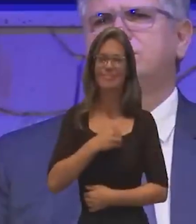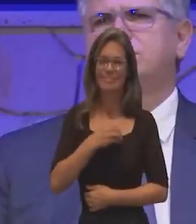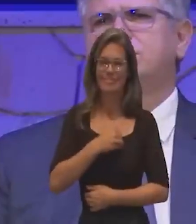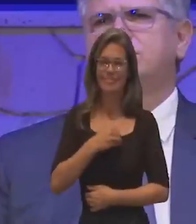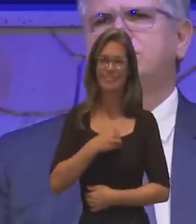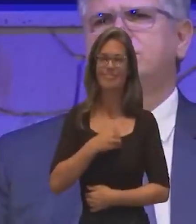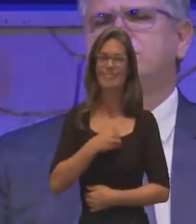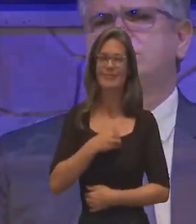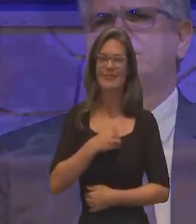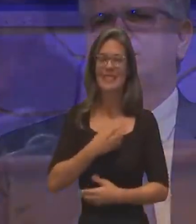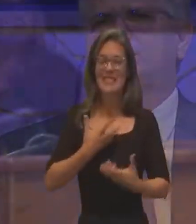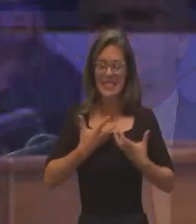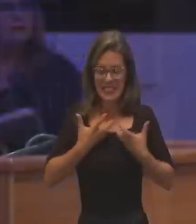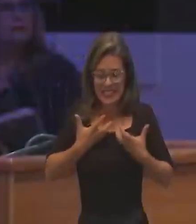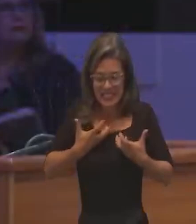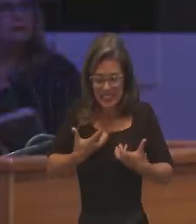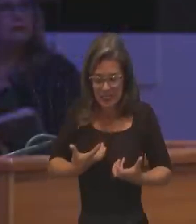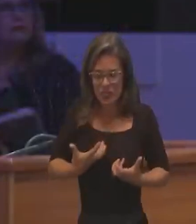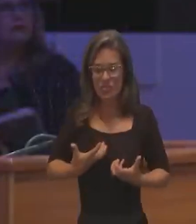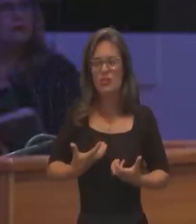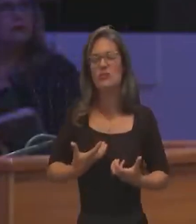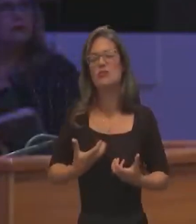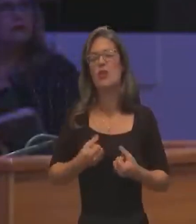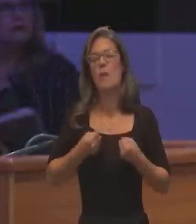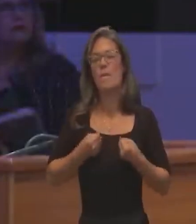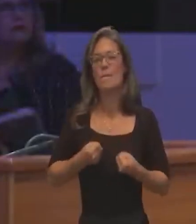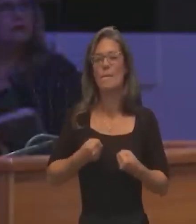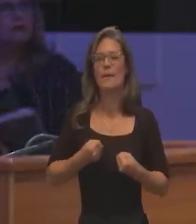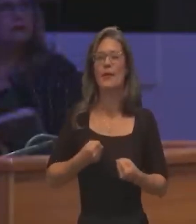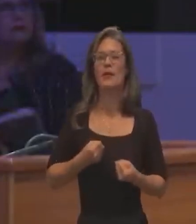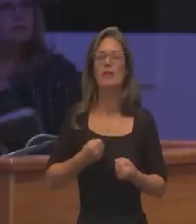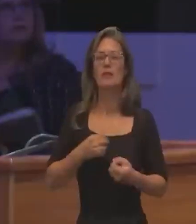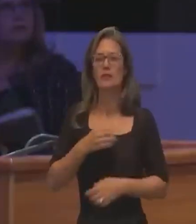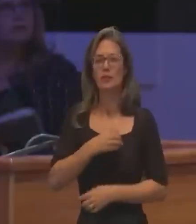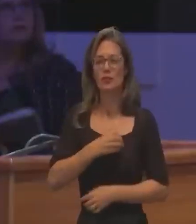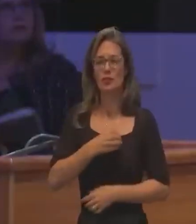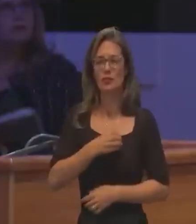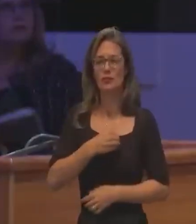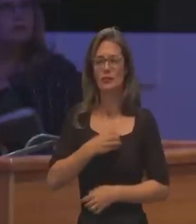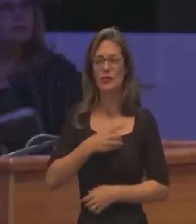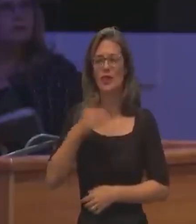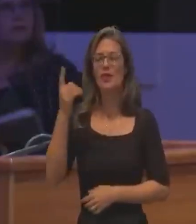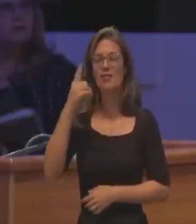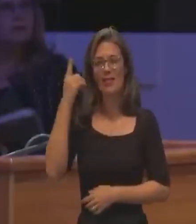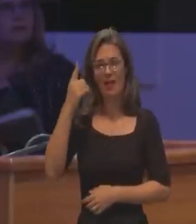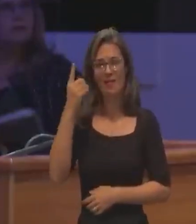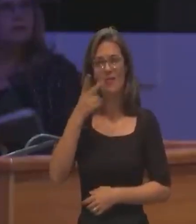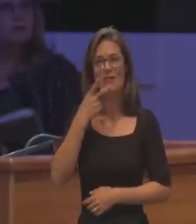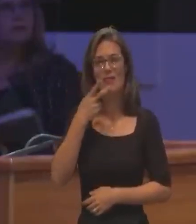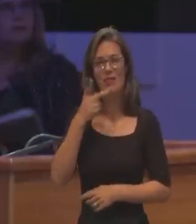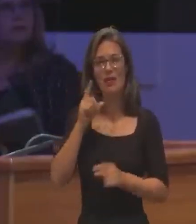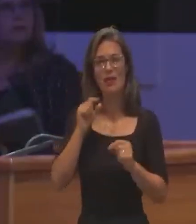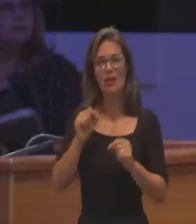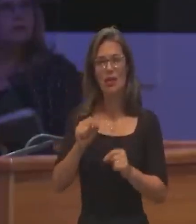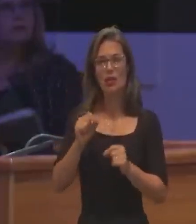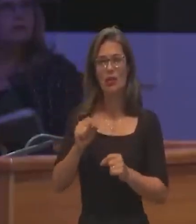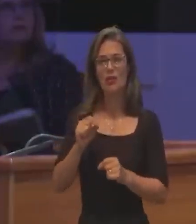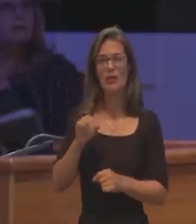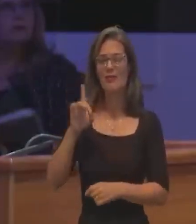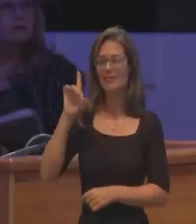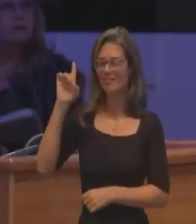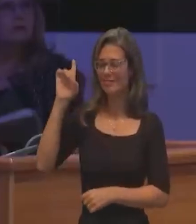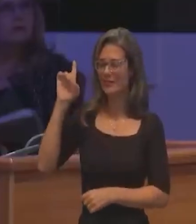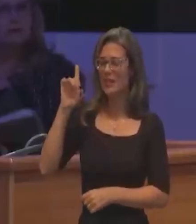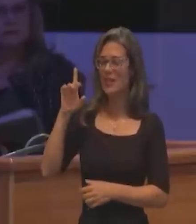peso do pecado em nós e gememos. E Davi diz no Salmo 32: a tua mão pesava sobre mim, o